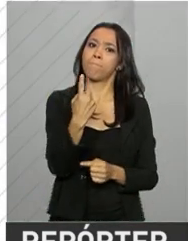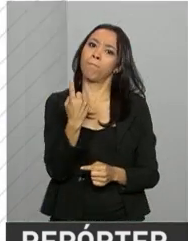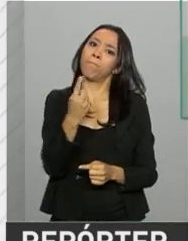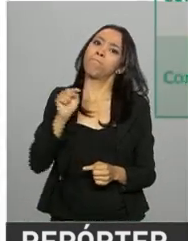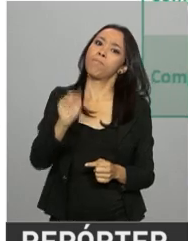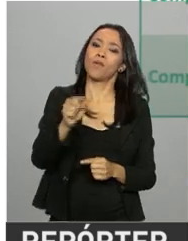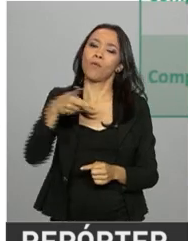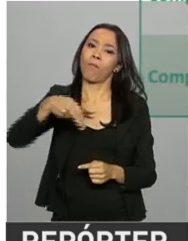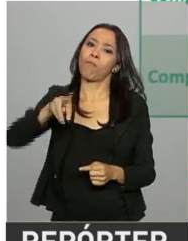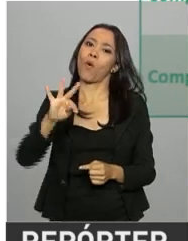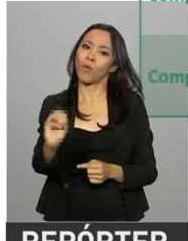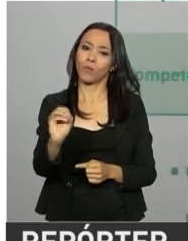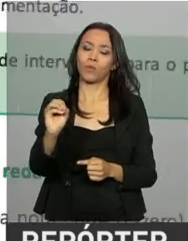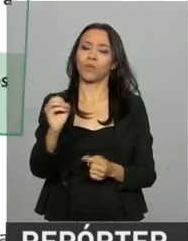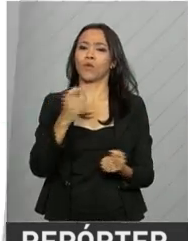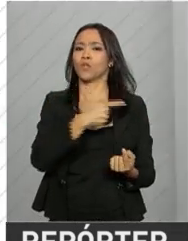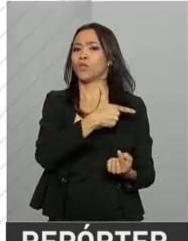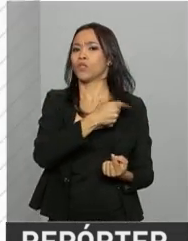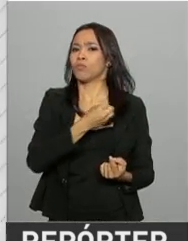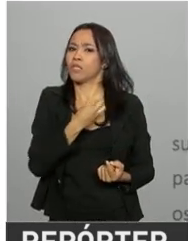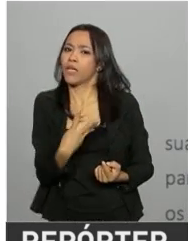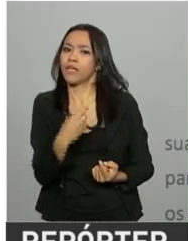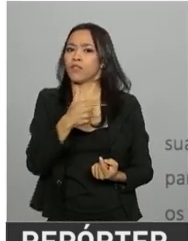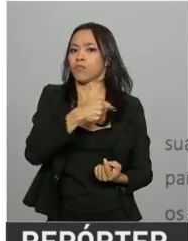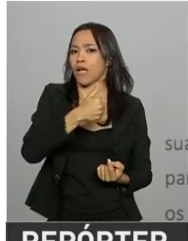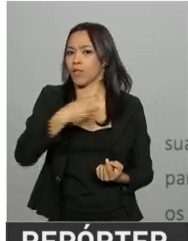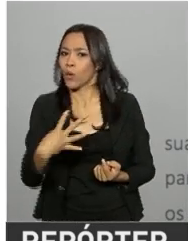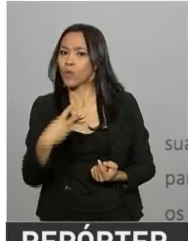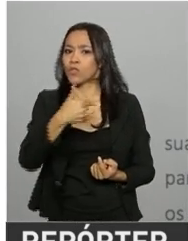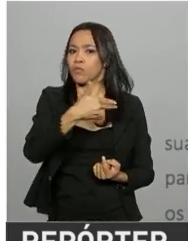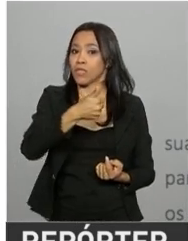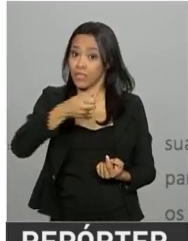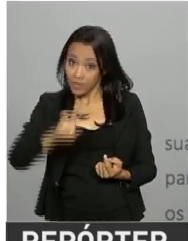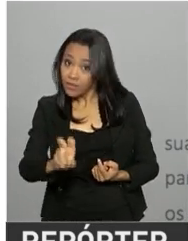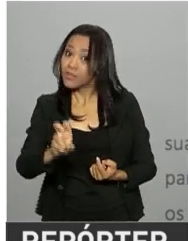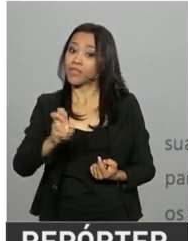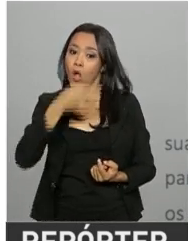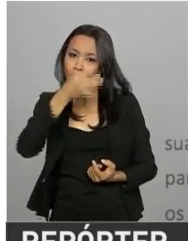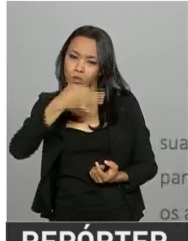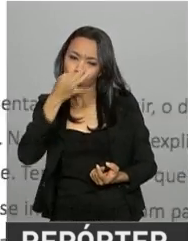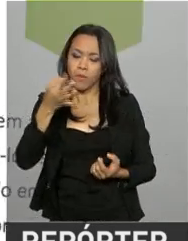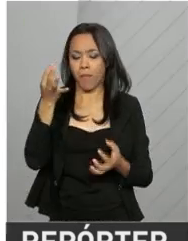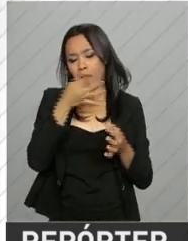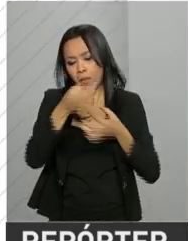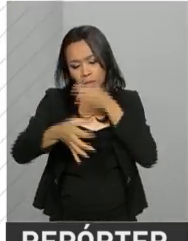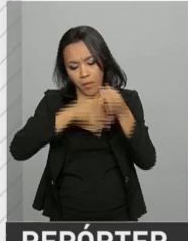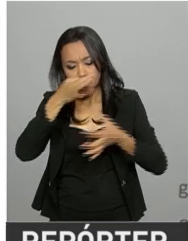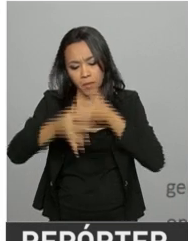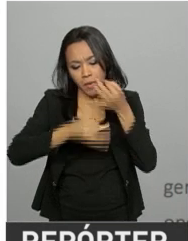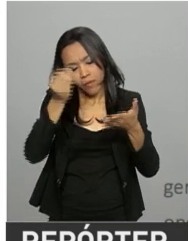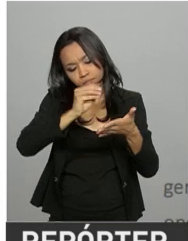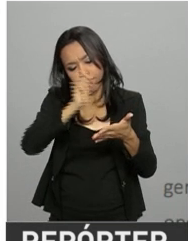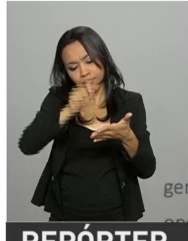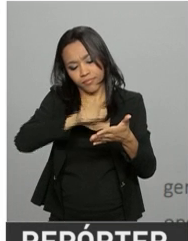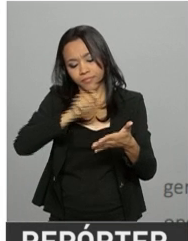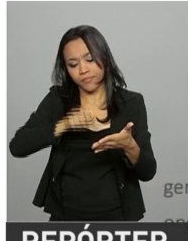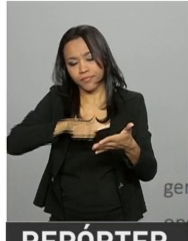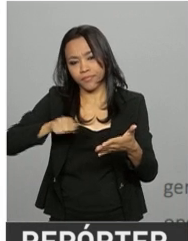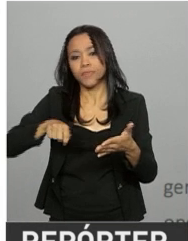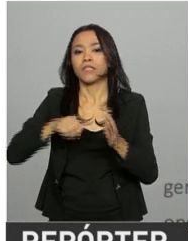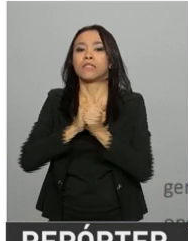edições de 2003 1 2014 e 2015 com comentários e explicações baseados nas